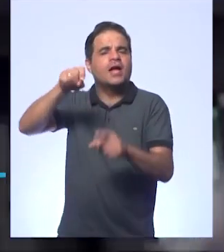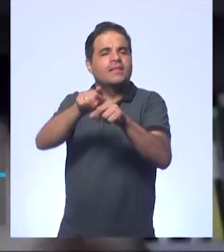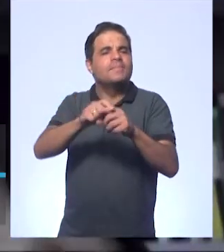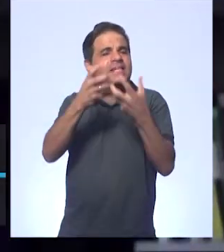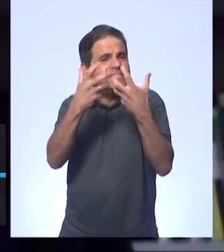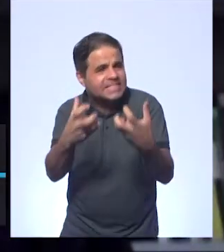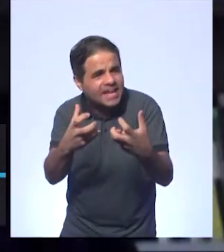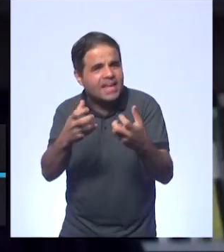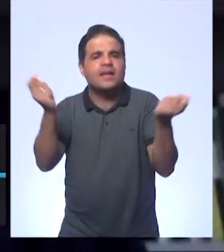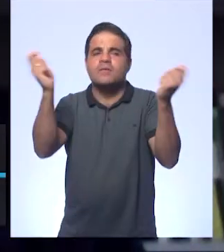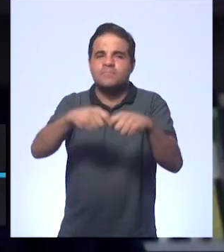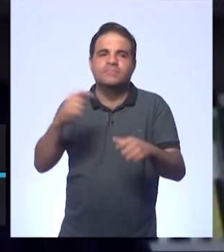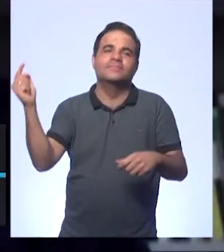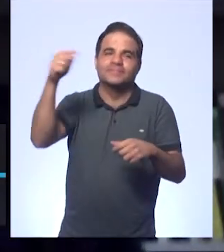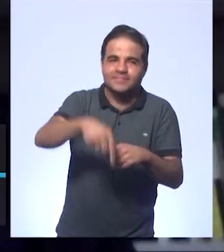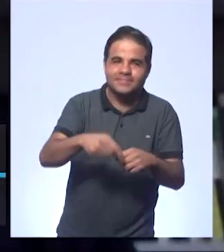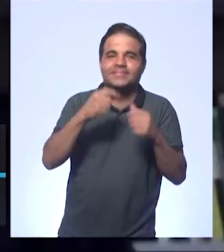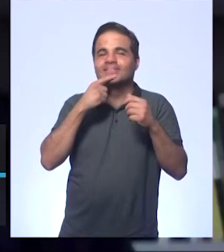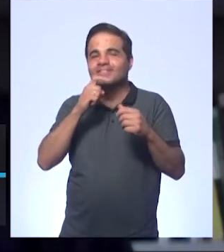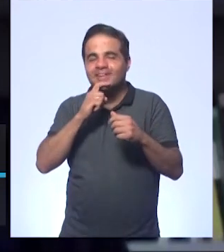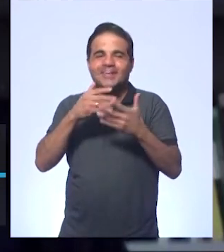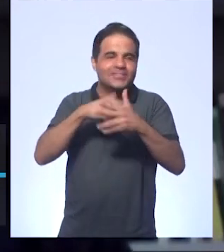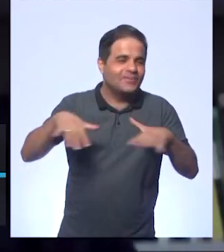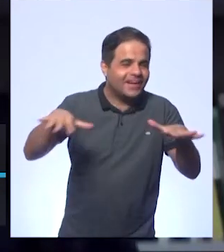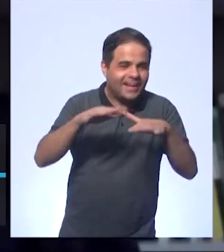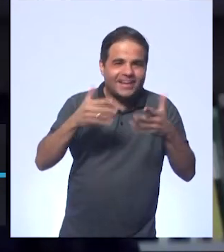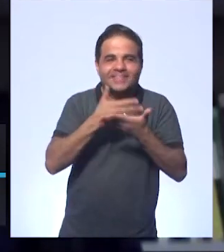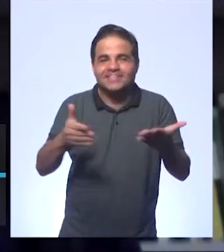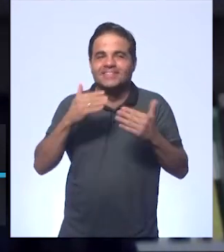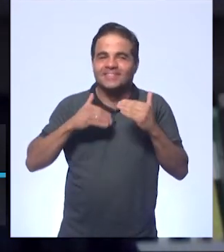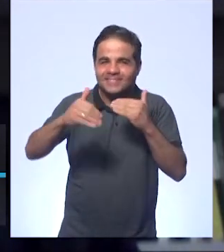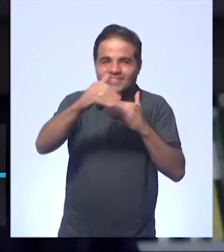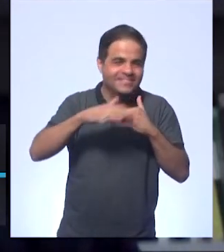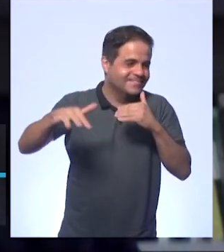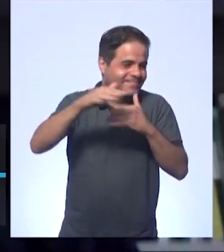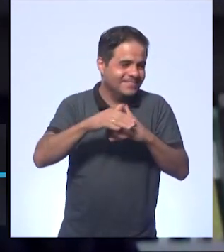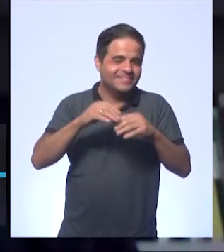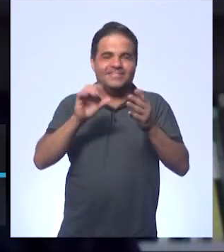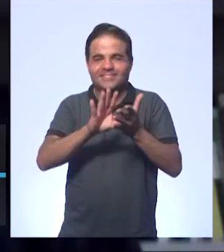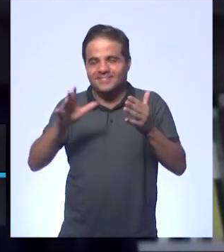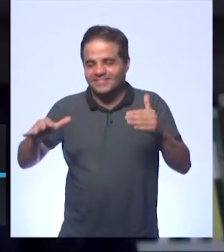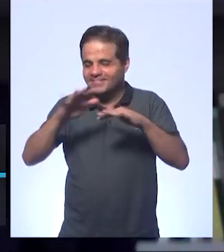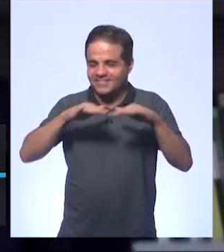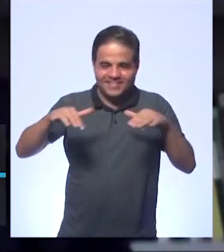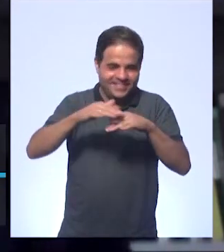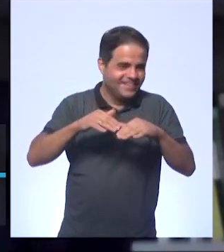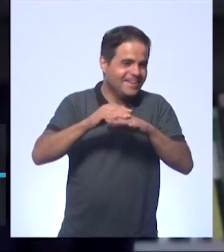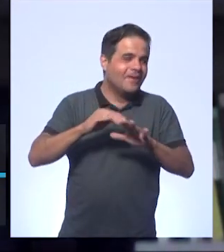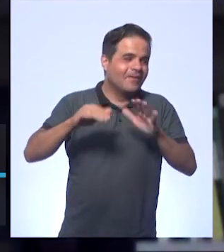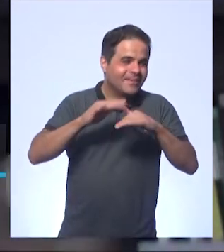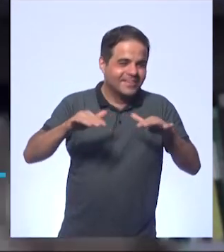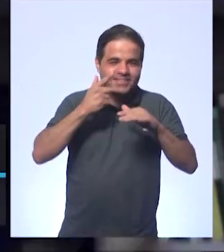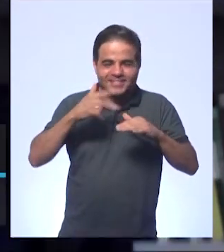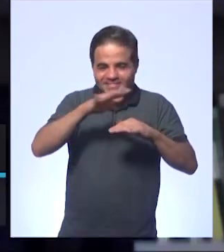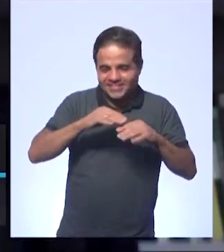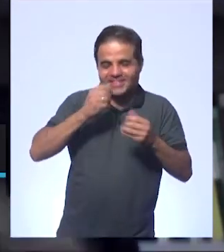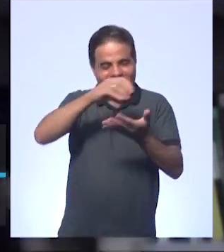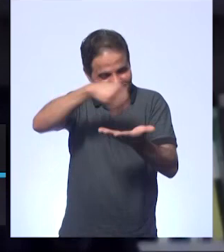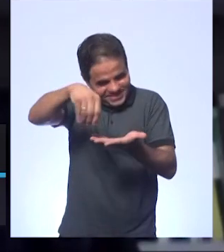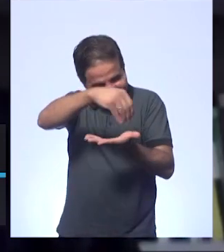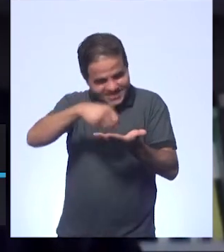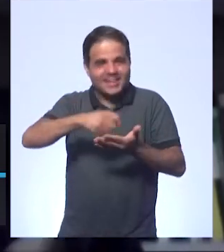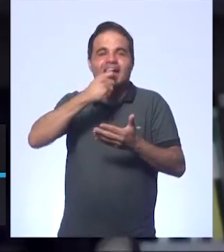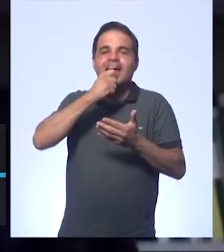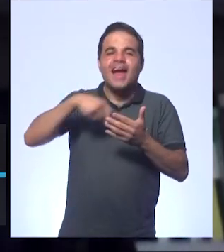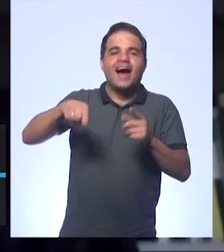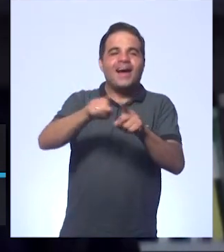pode vir sem que seja congelada, bem tranquilamente. A folha de mandioca, por exemplo, pilada e temperada com